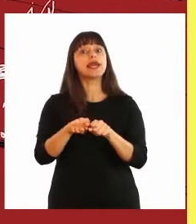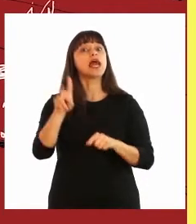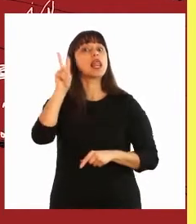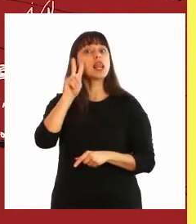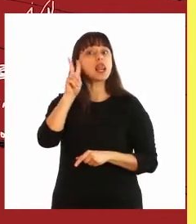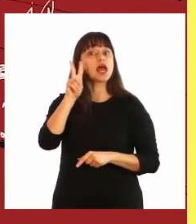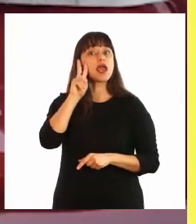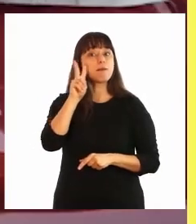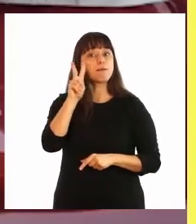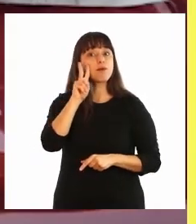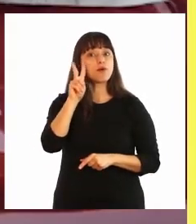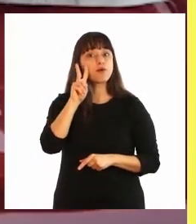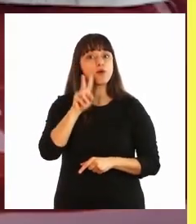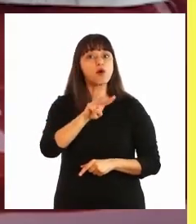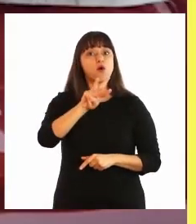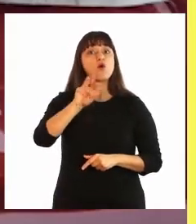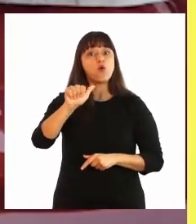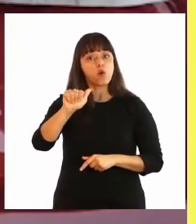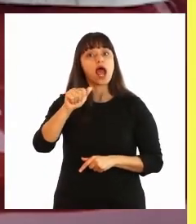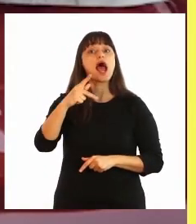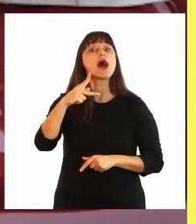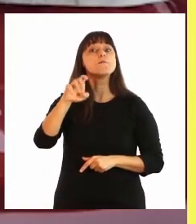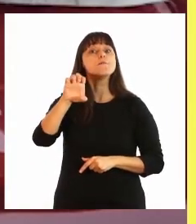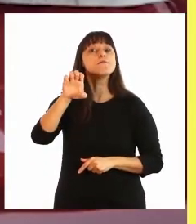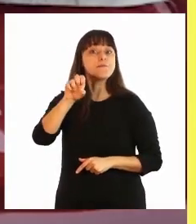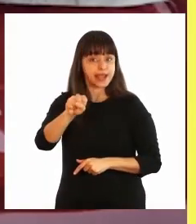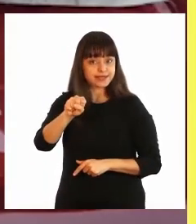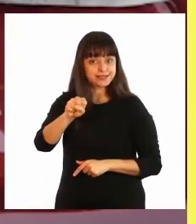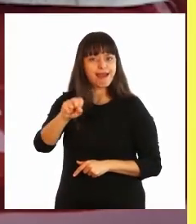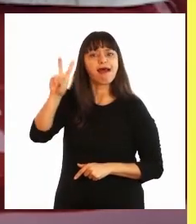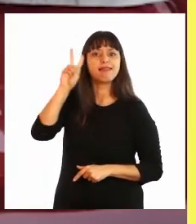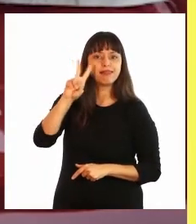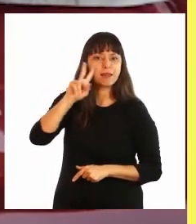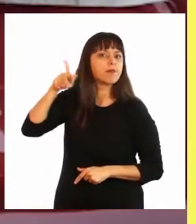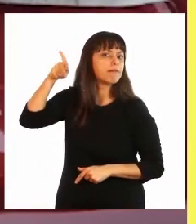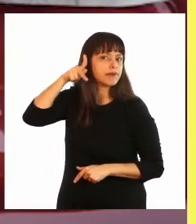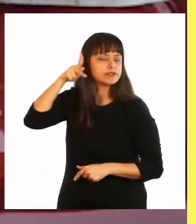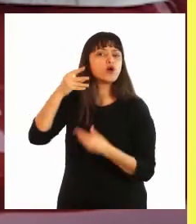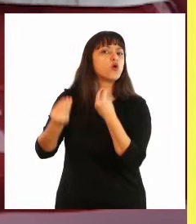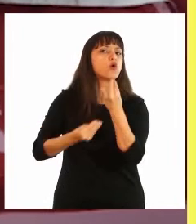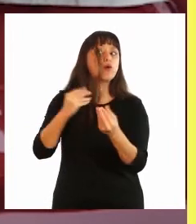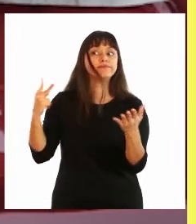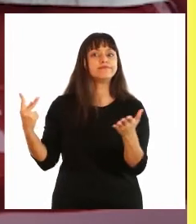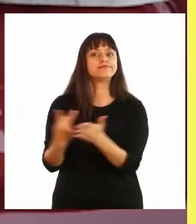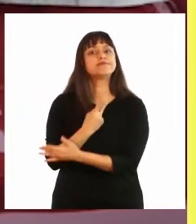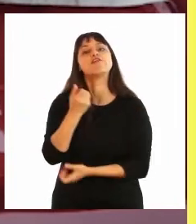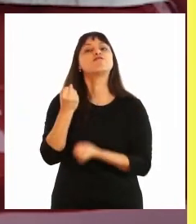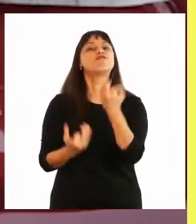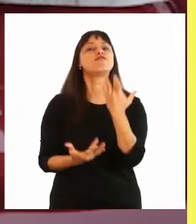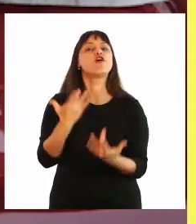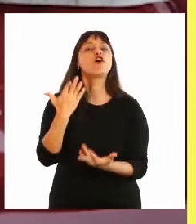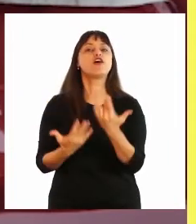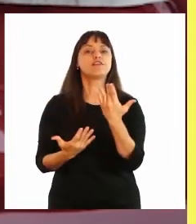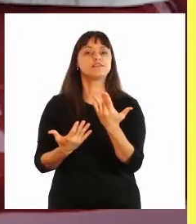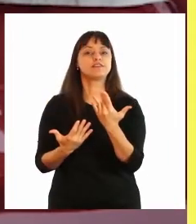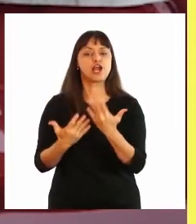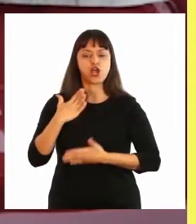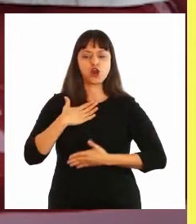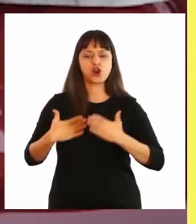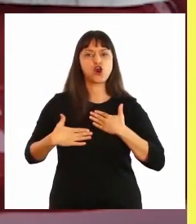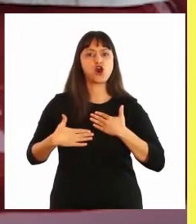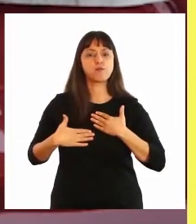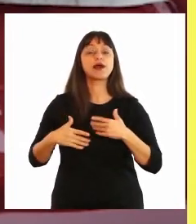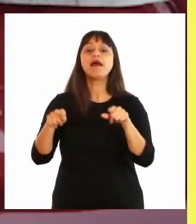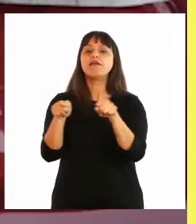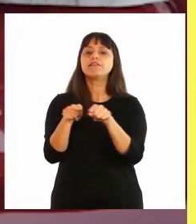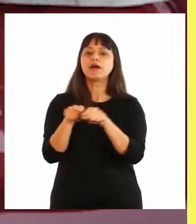uma atualização dos quadros dentro da própria ilustração, porque para mim é isso, né? As próprias cobras que eu coloco